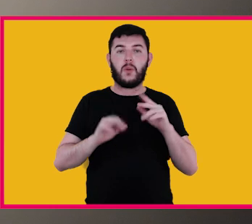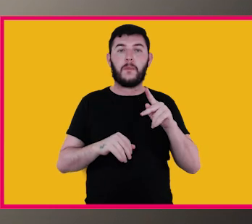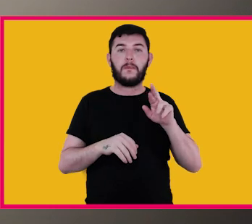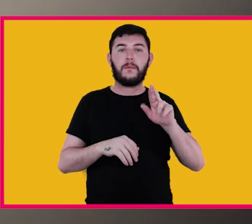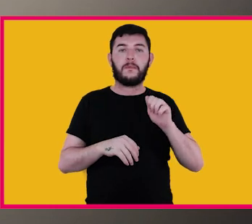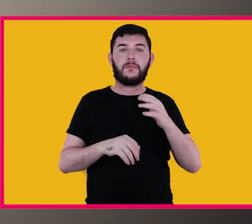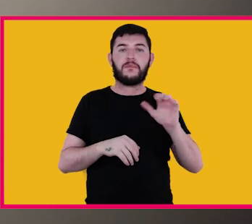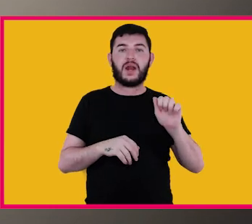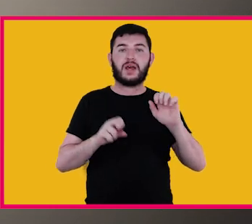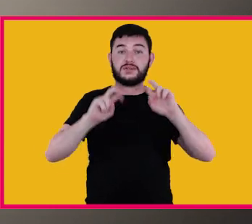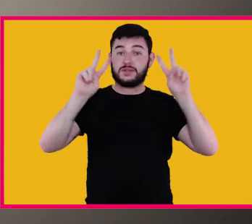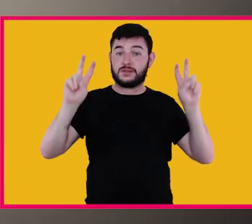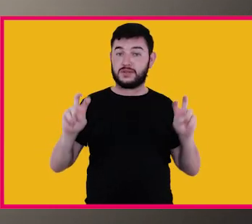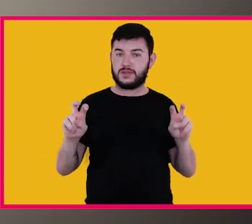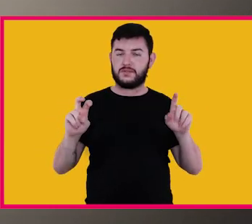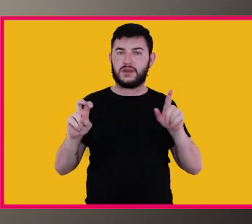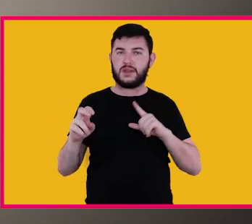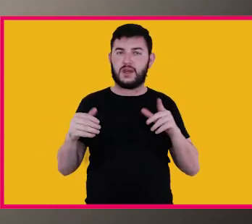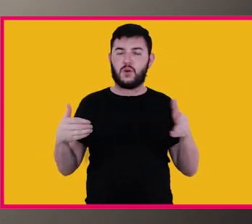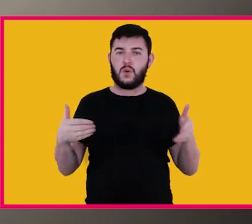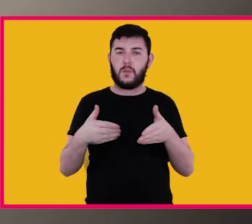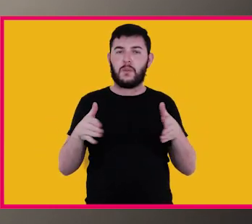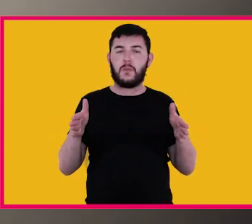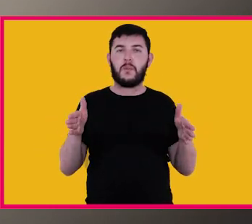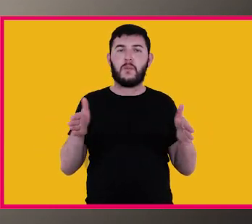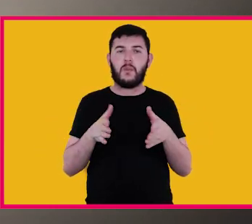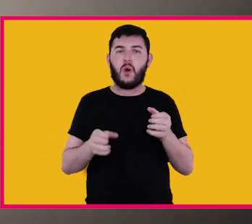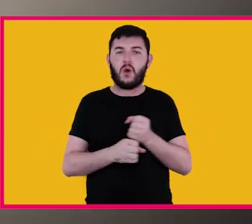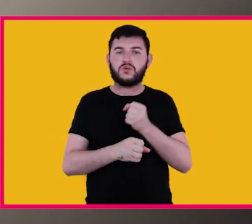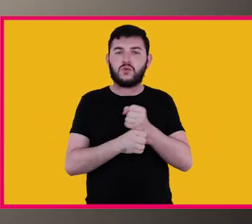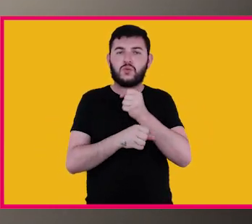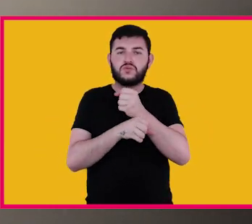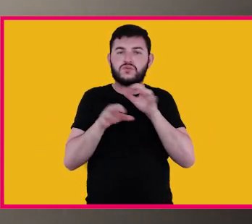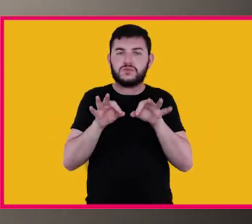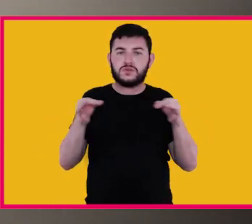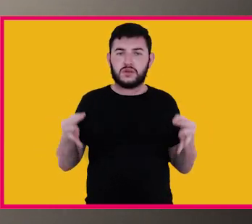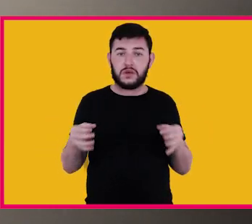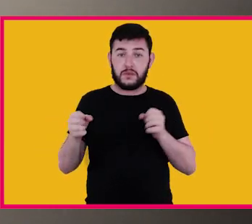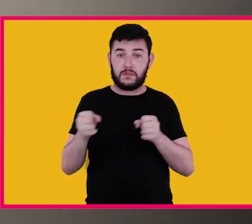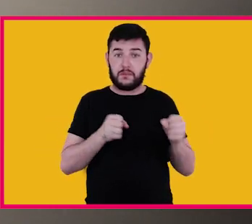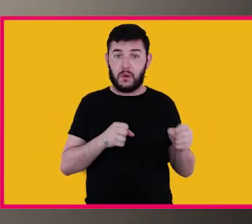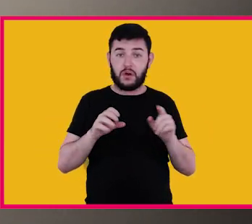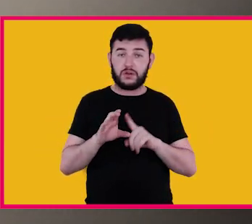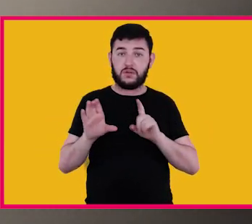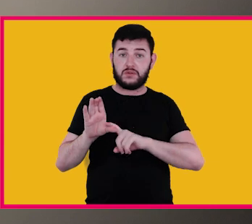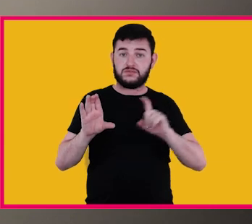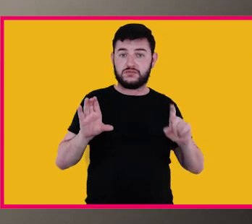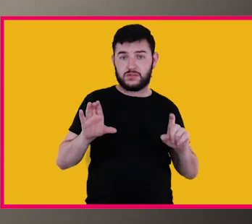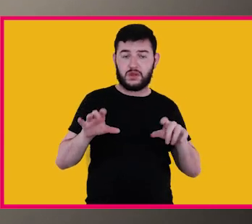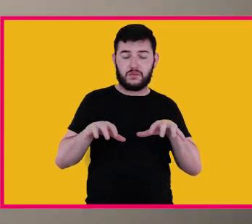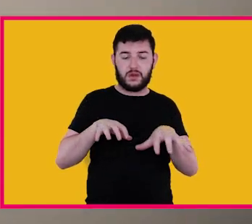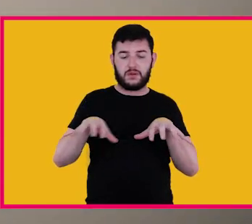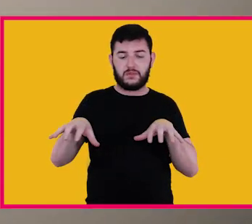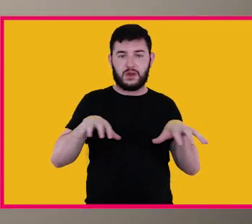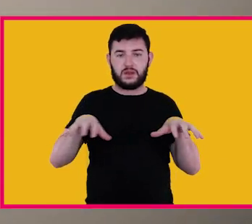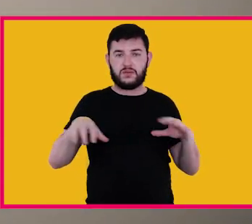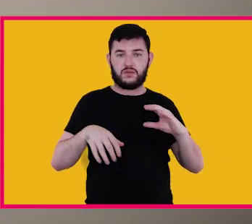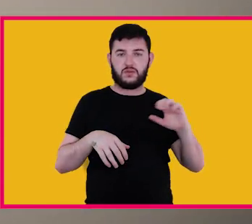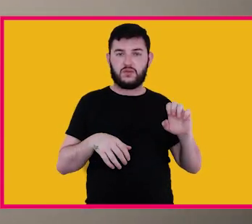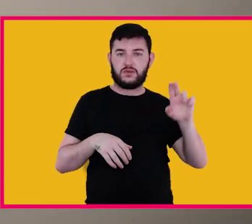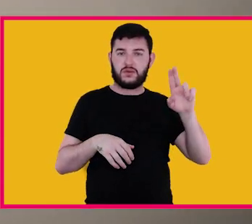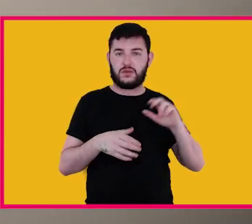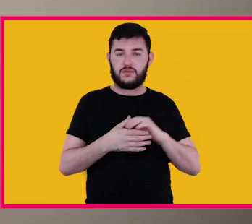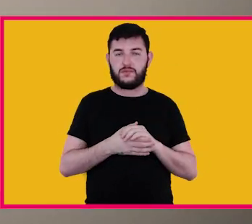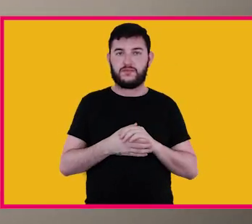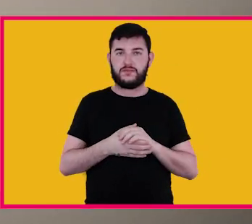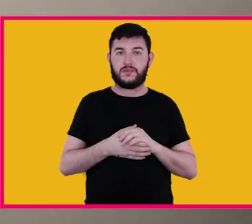compostas por diferentes pequenos módulos que eventualmente podem ser desmembrados no processo de escolha dos itens que vão compor cada céu. Por exemplo, no caso